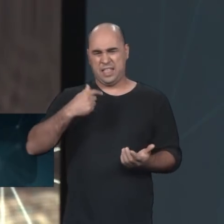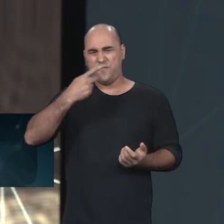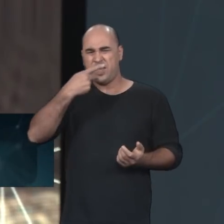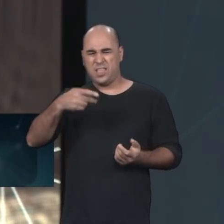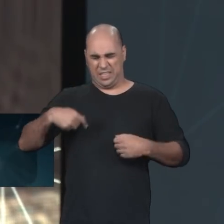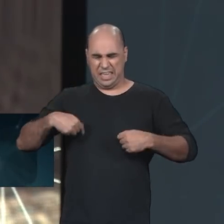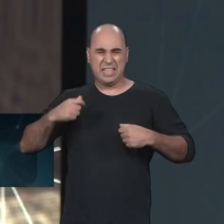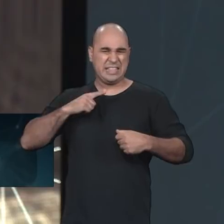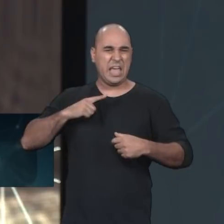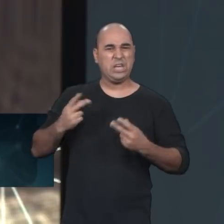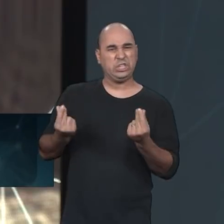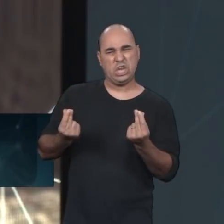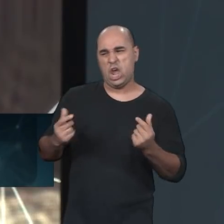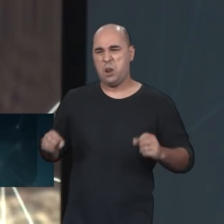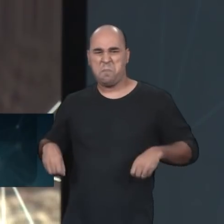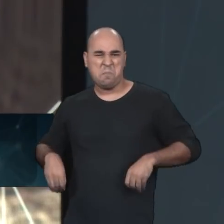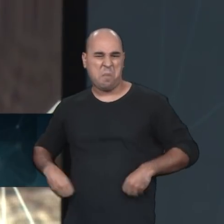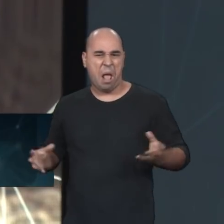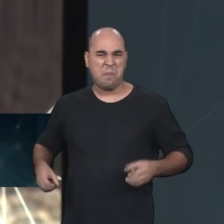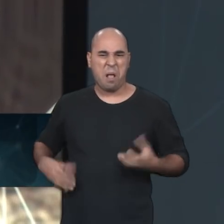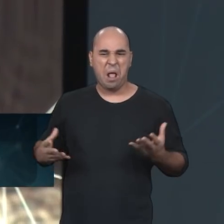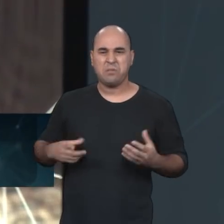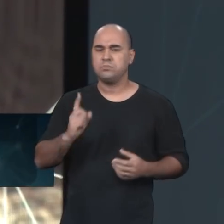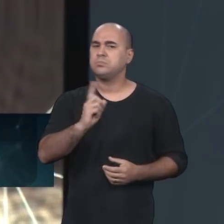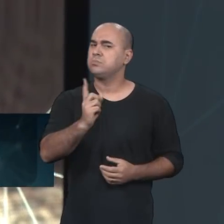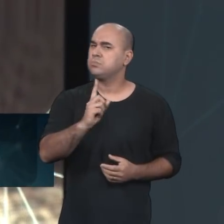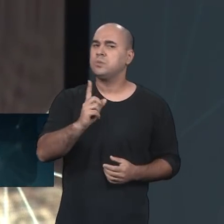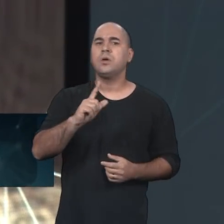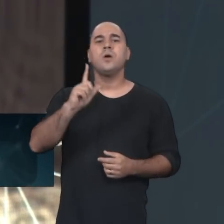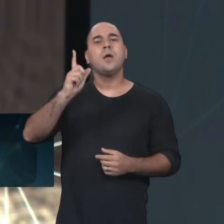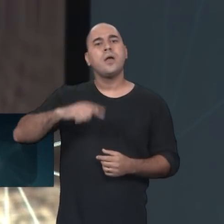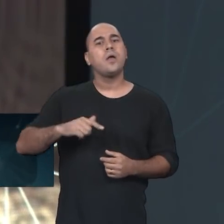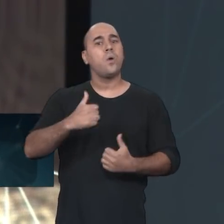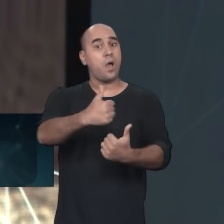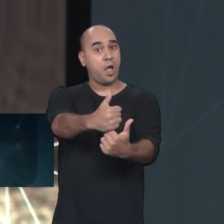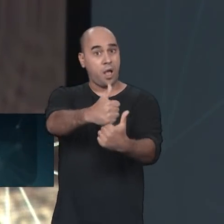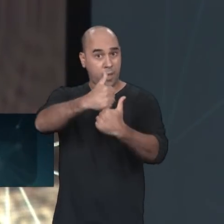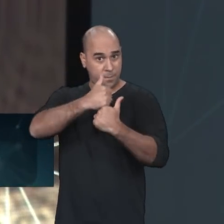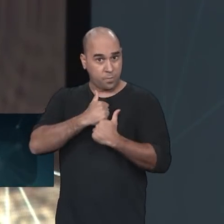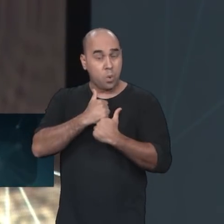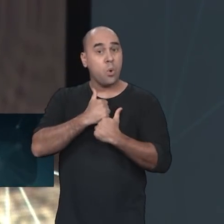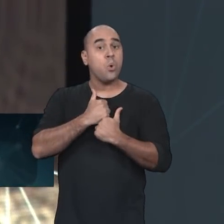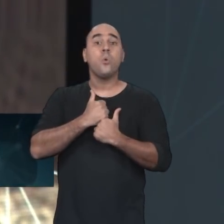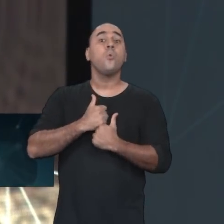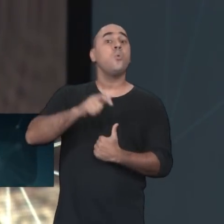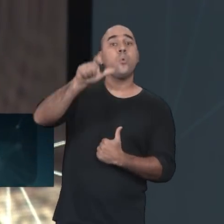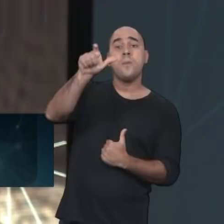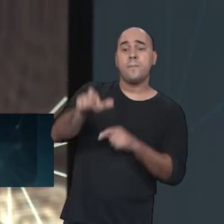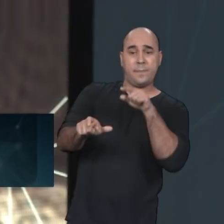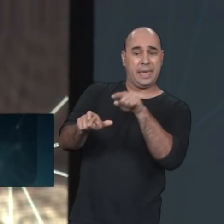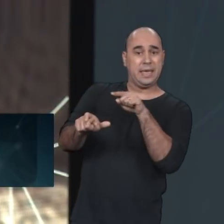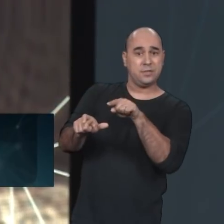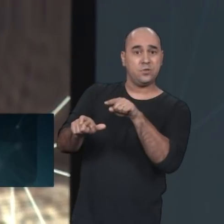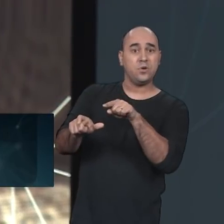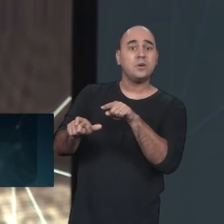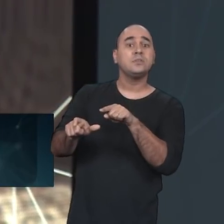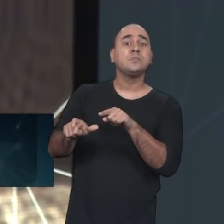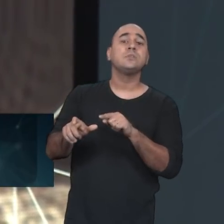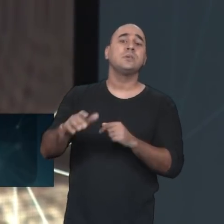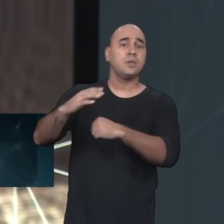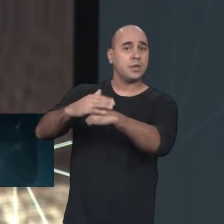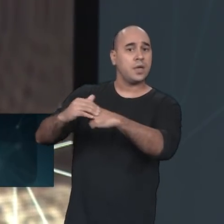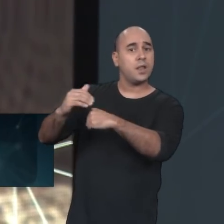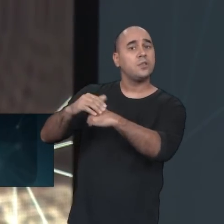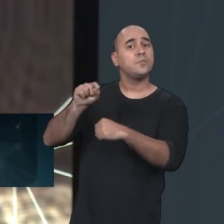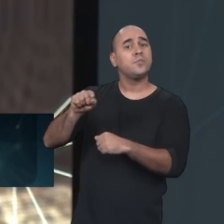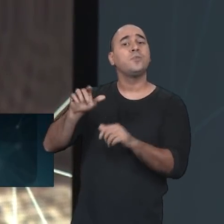dando em árvores. Não é isso. É porque todo o apoio que a TV Novo Tempo tem vem de pessoas que nós carinhosamente